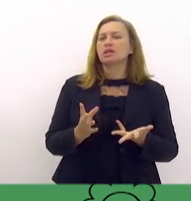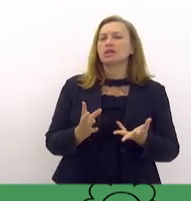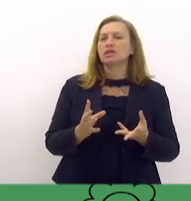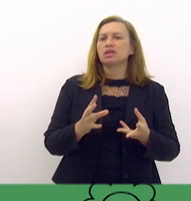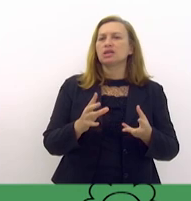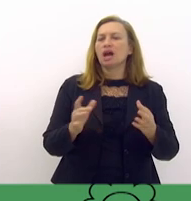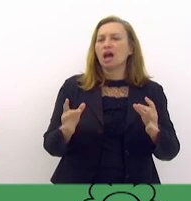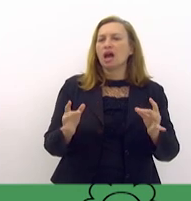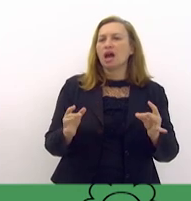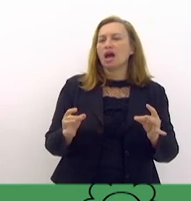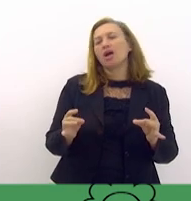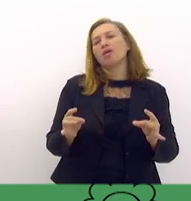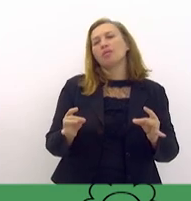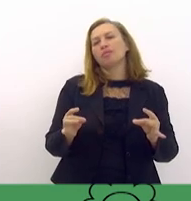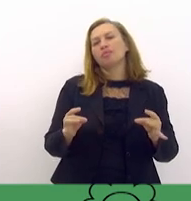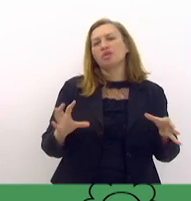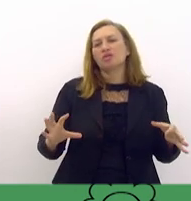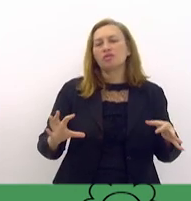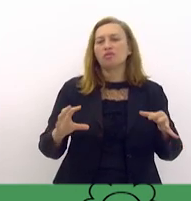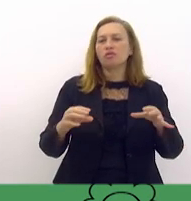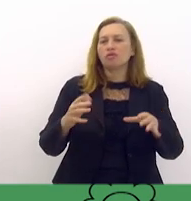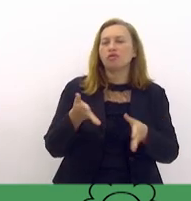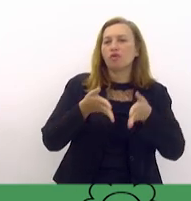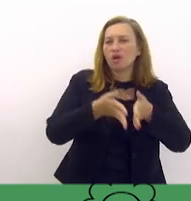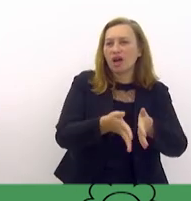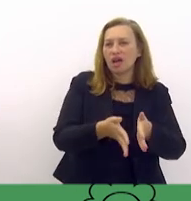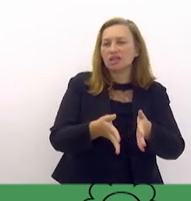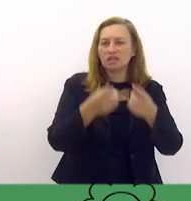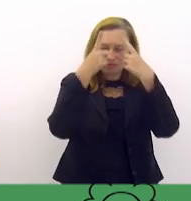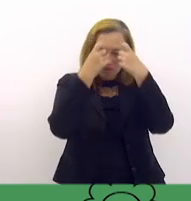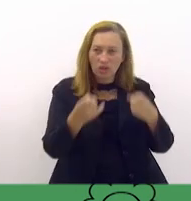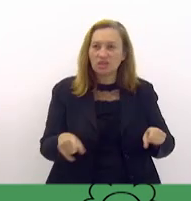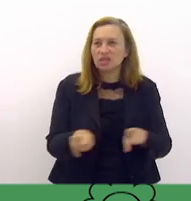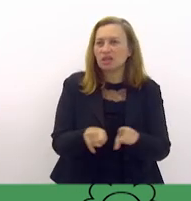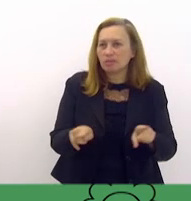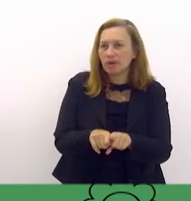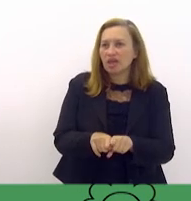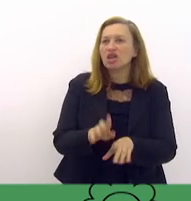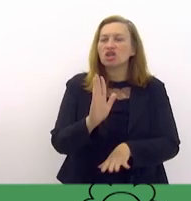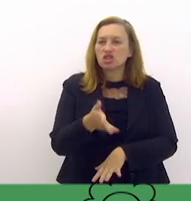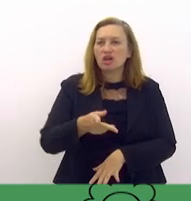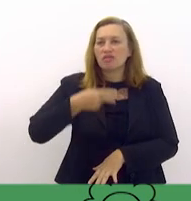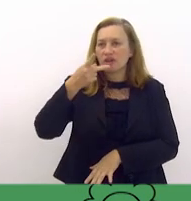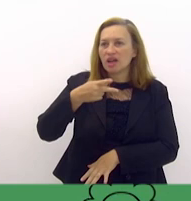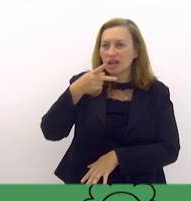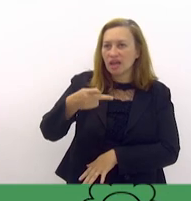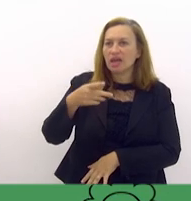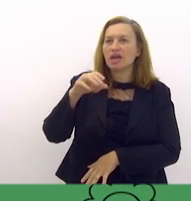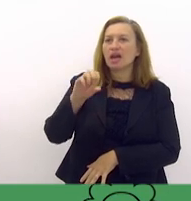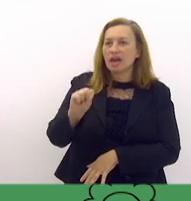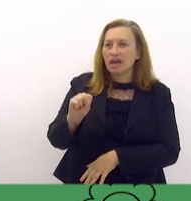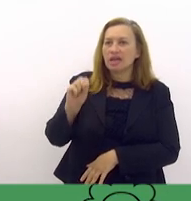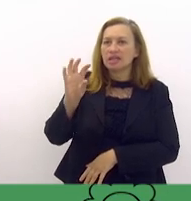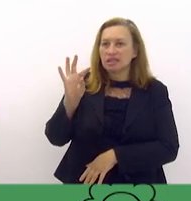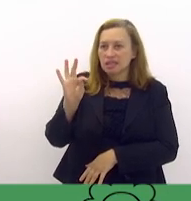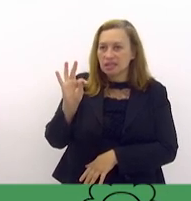esse tipo de violência também. O ciberstalking, como eu já comentei com vocês, que é essa violência